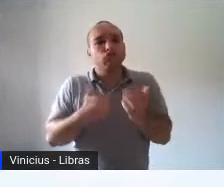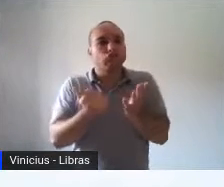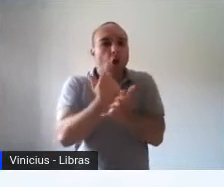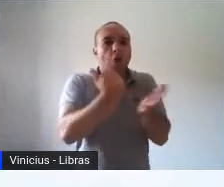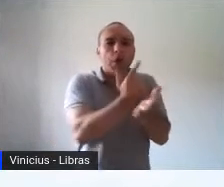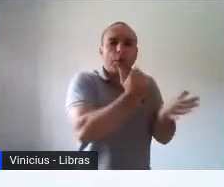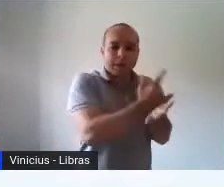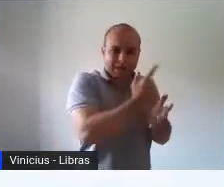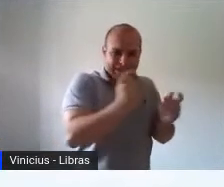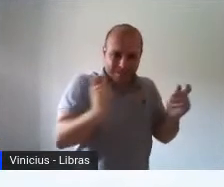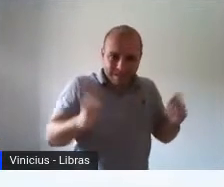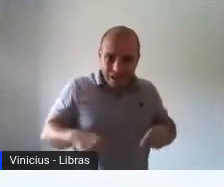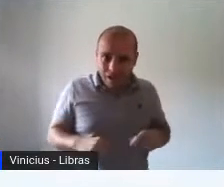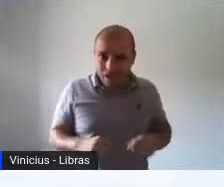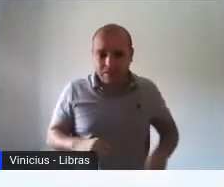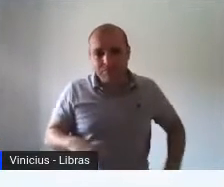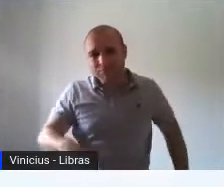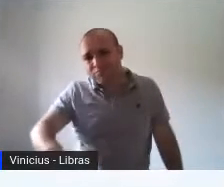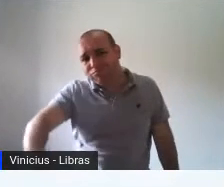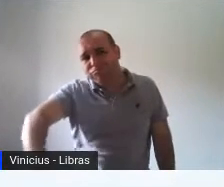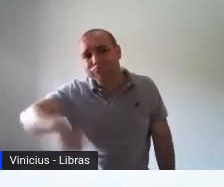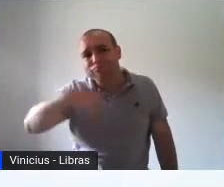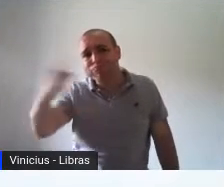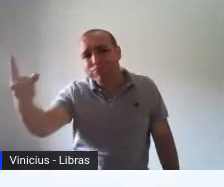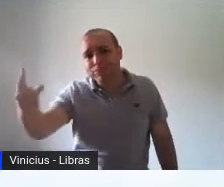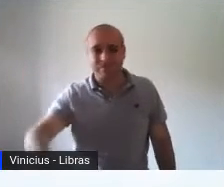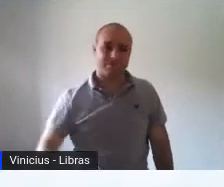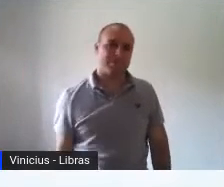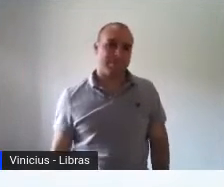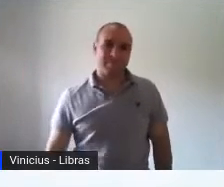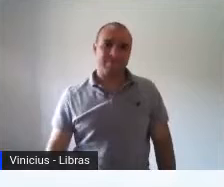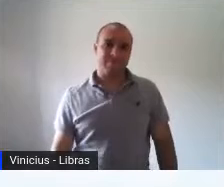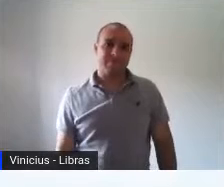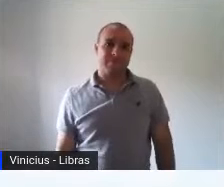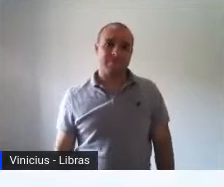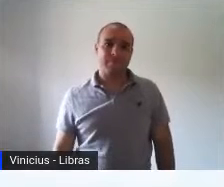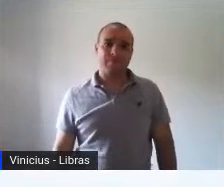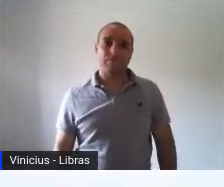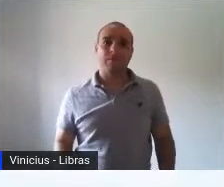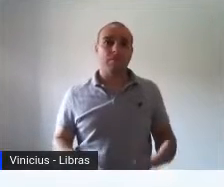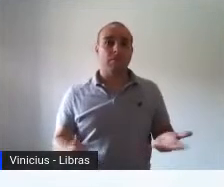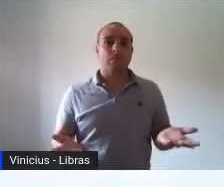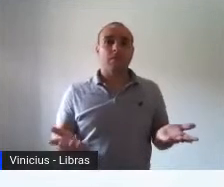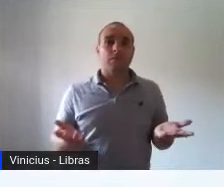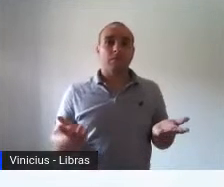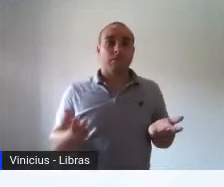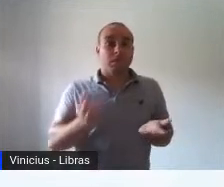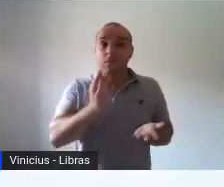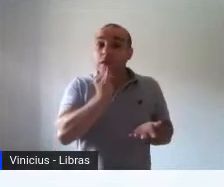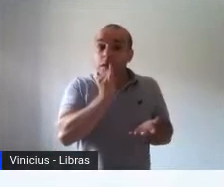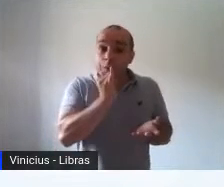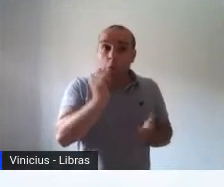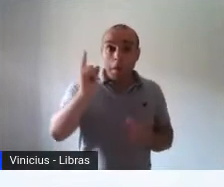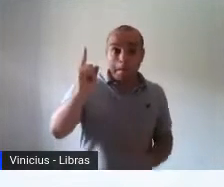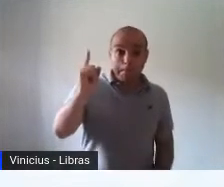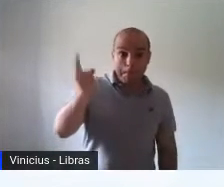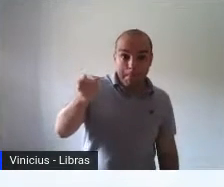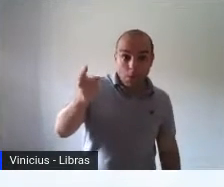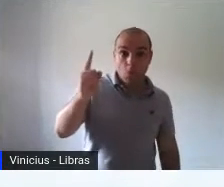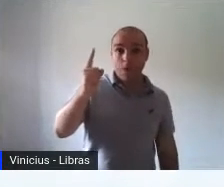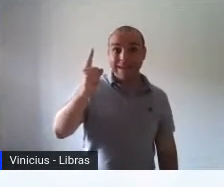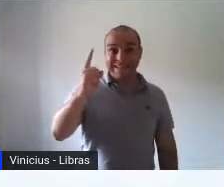2 cestas básicas, que a gente calcula a cesta básica para uma pessoa. Então, se a gente for ver, não dá nem para comer direito, né? Quanto mais